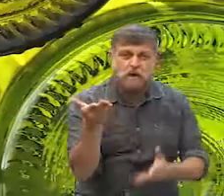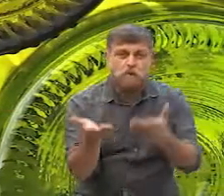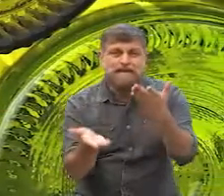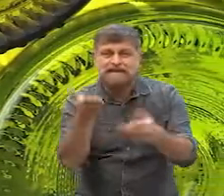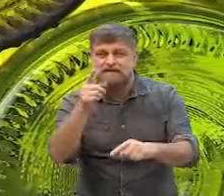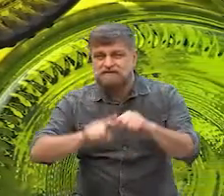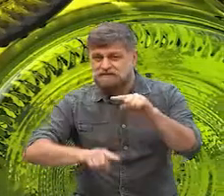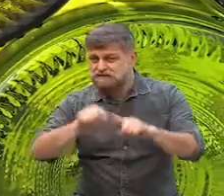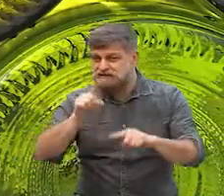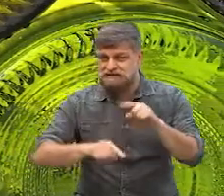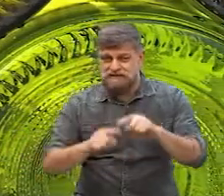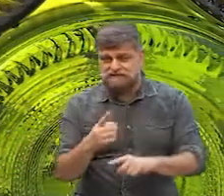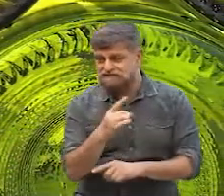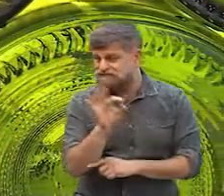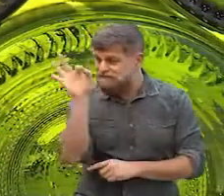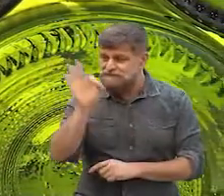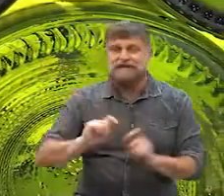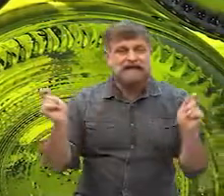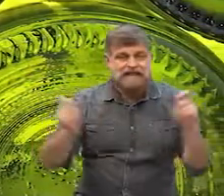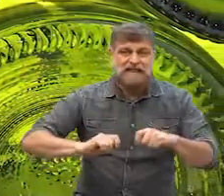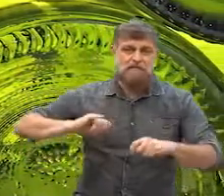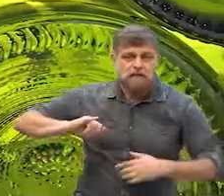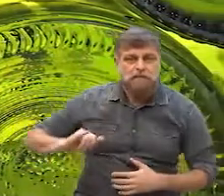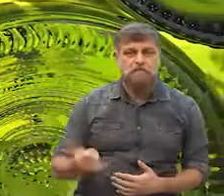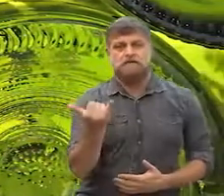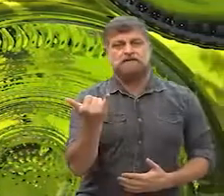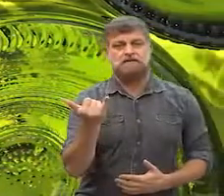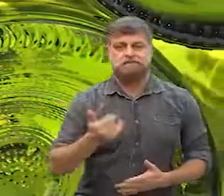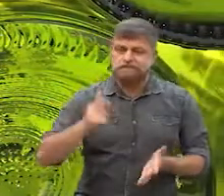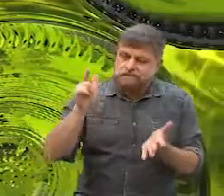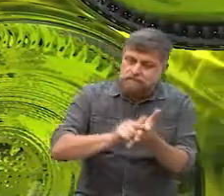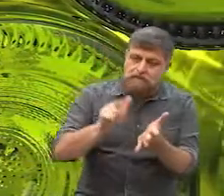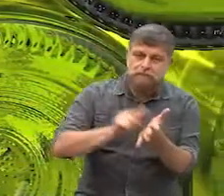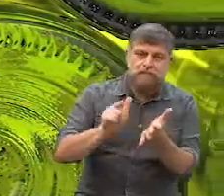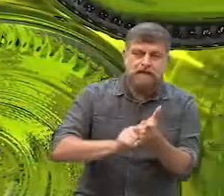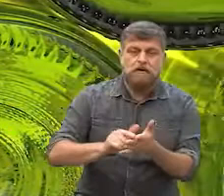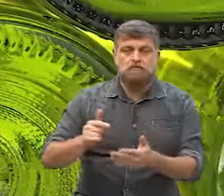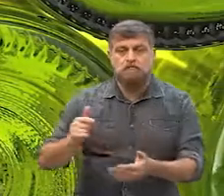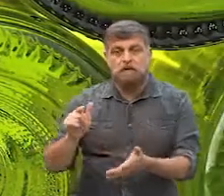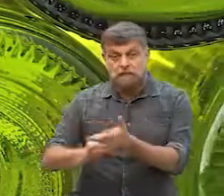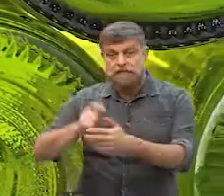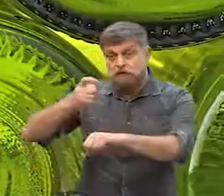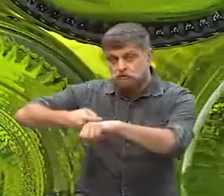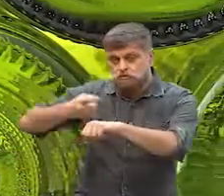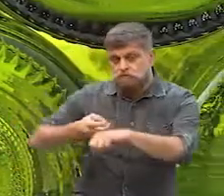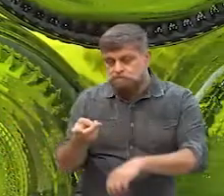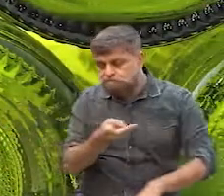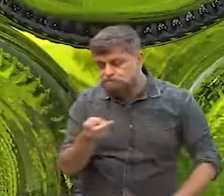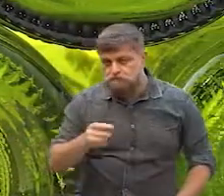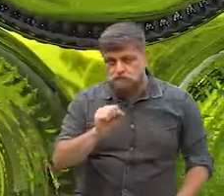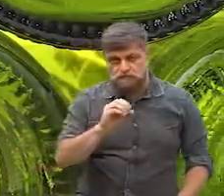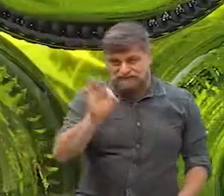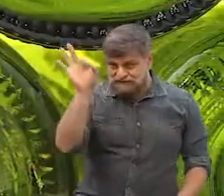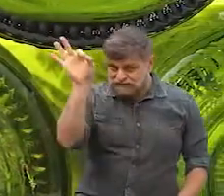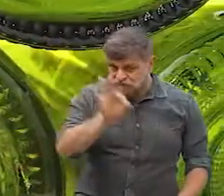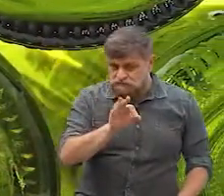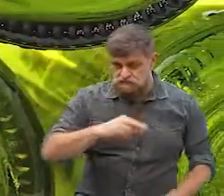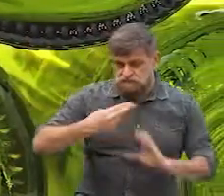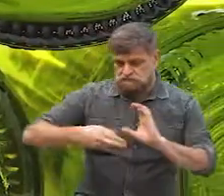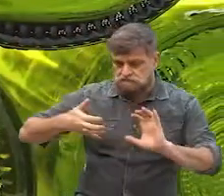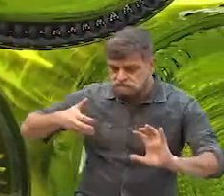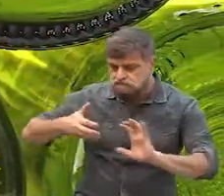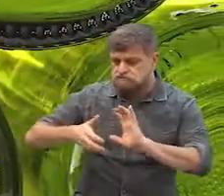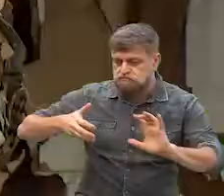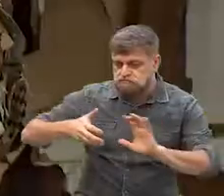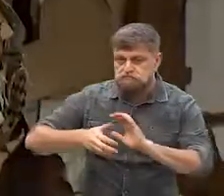material 100% reciclável. Já o papel e papelão, 80% reciclável usado